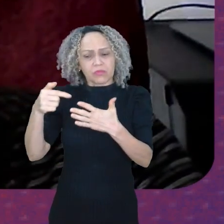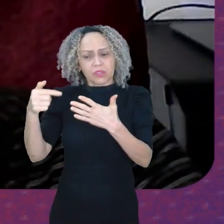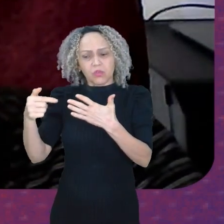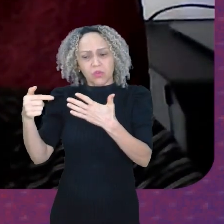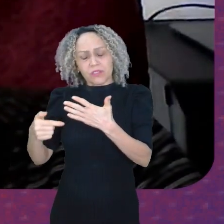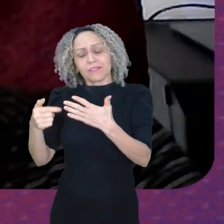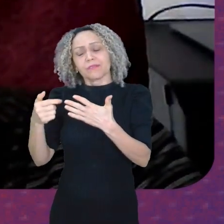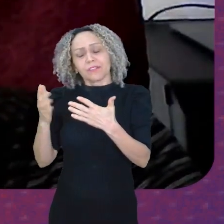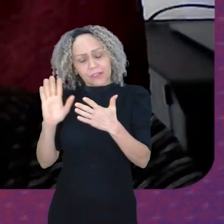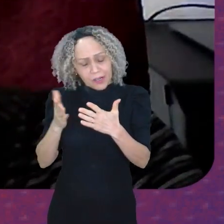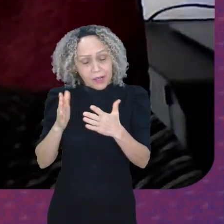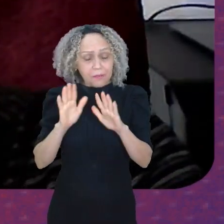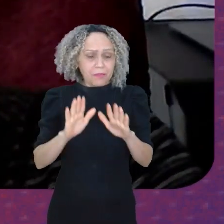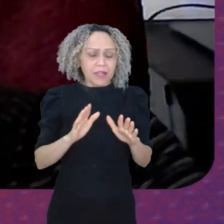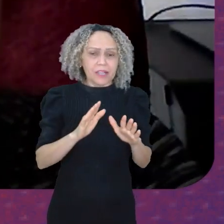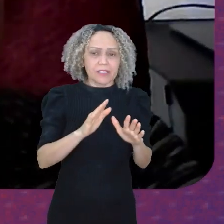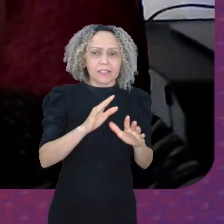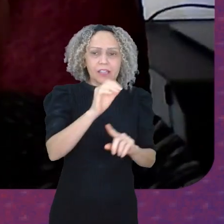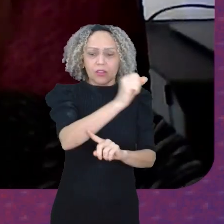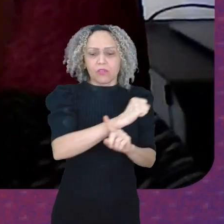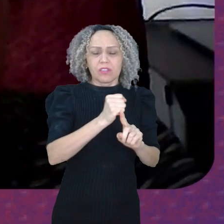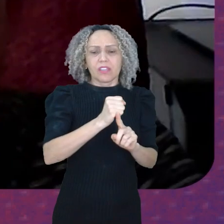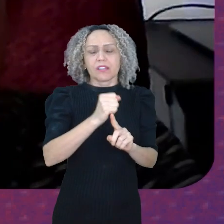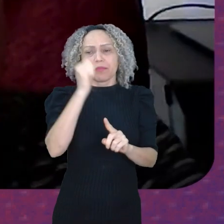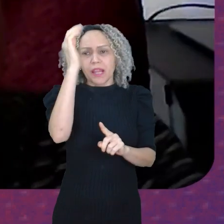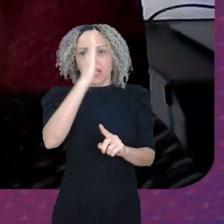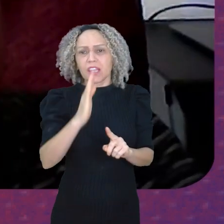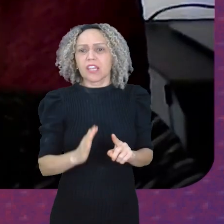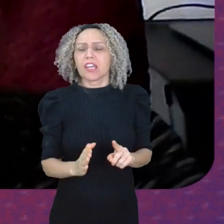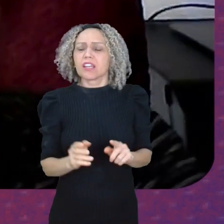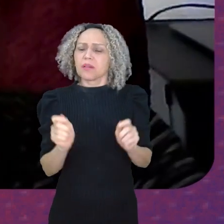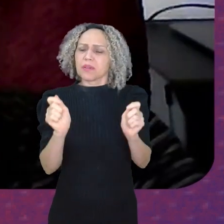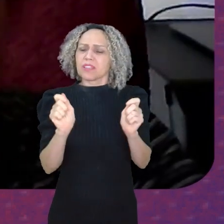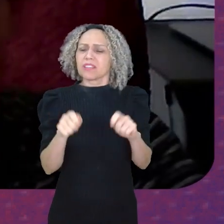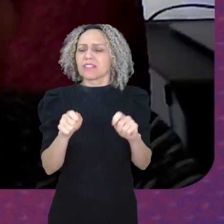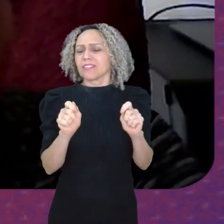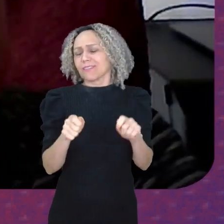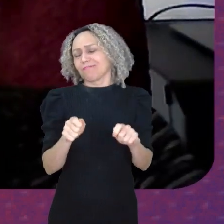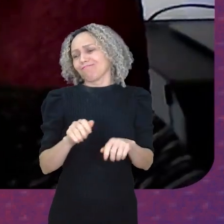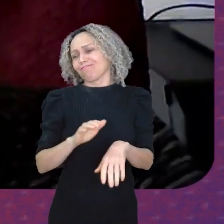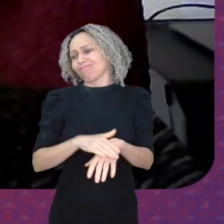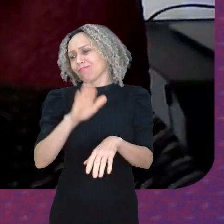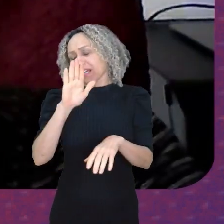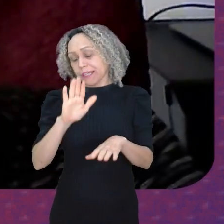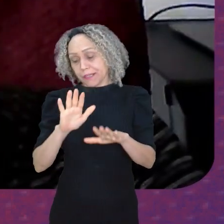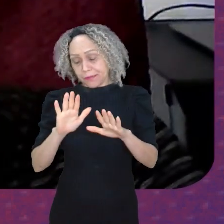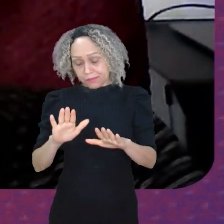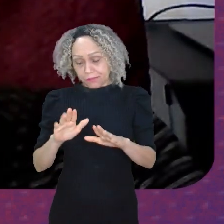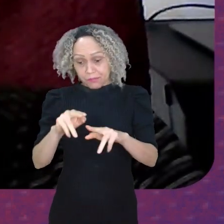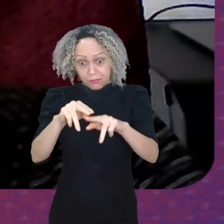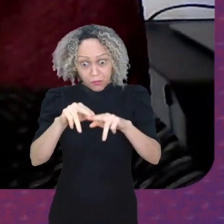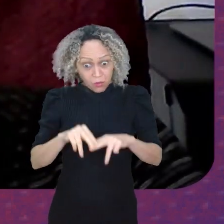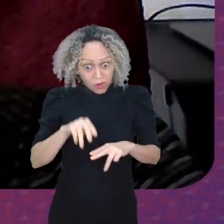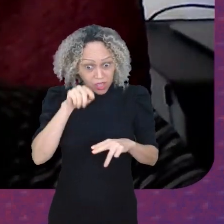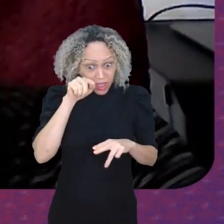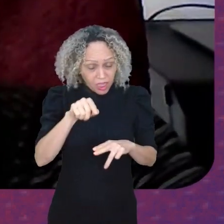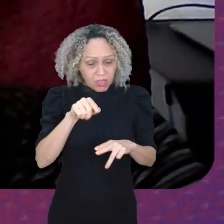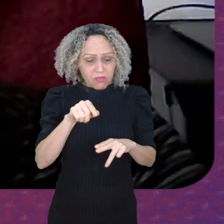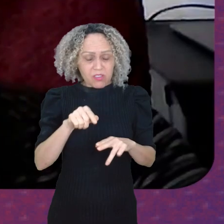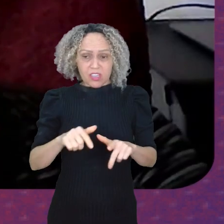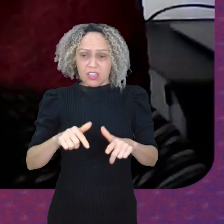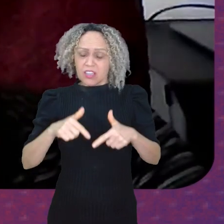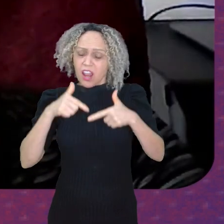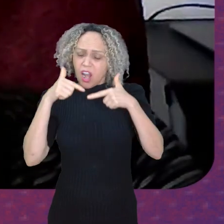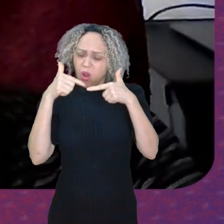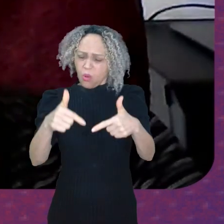e mais. Justamente por isso que a luta pela educação continua ativa nesse país, de